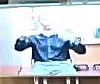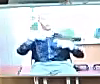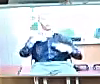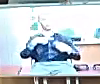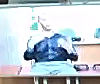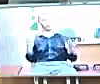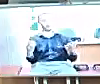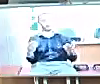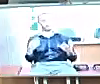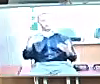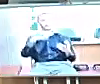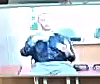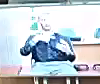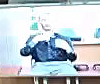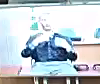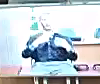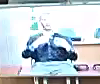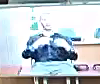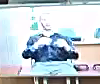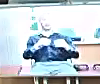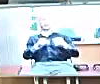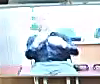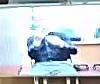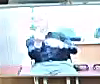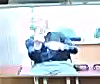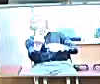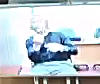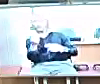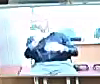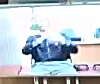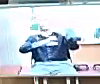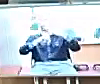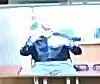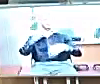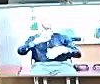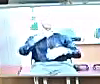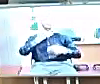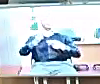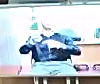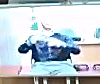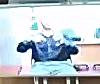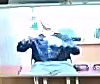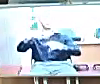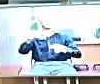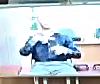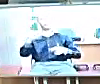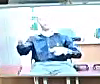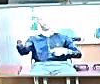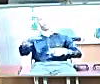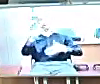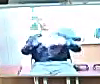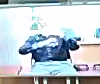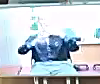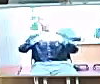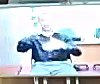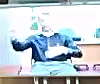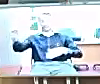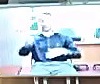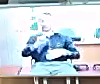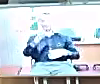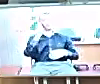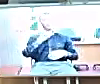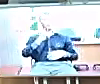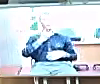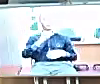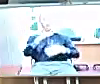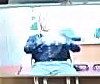promoção de atração de investimento proprio estado de minas gerais na negociação com novas empresas virem para cá as que estão aqui a aumentarem